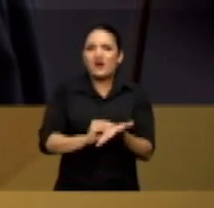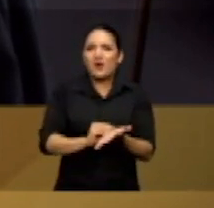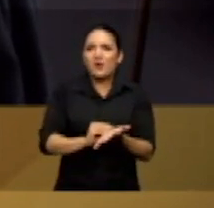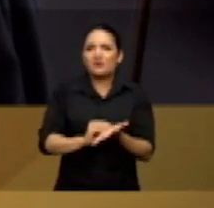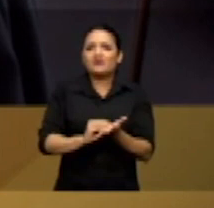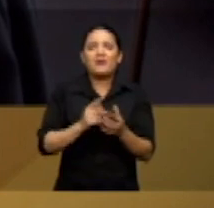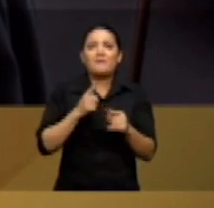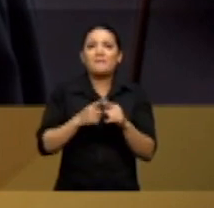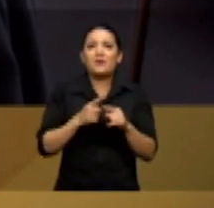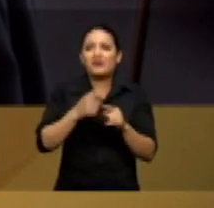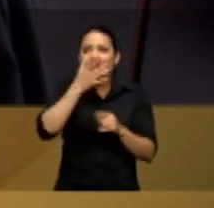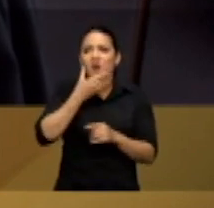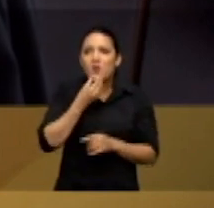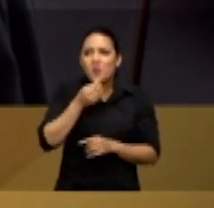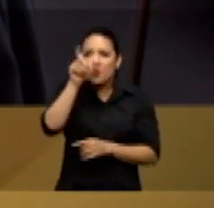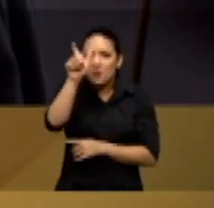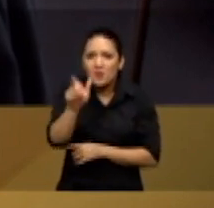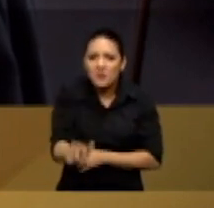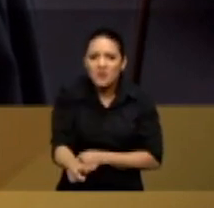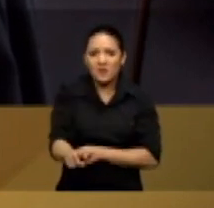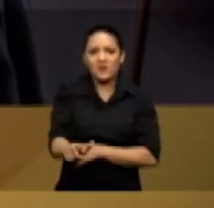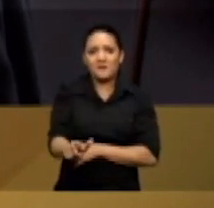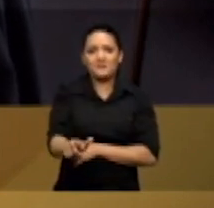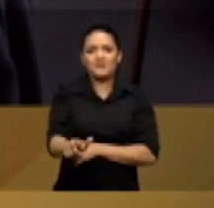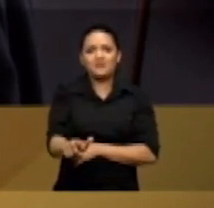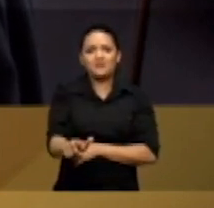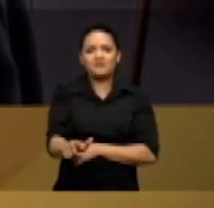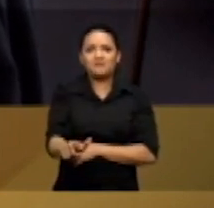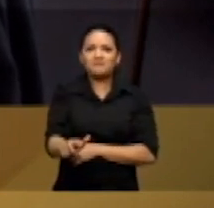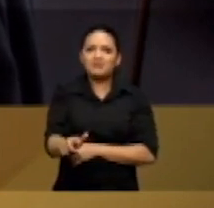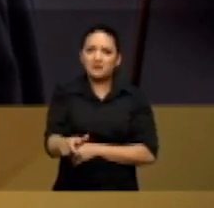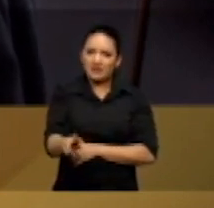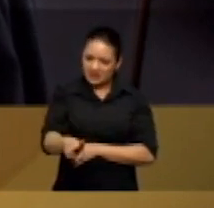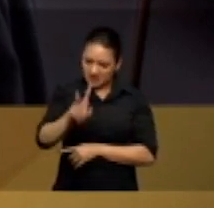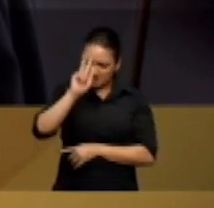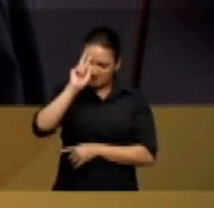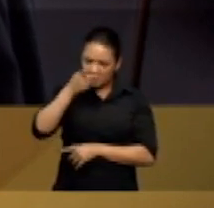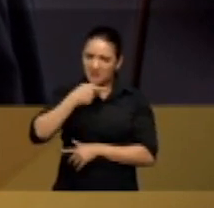que, por serem intensamente eles mesmos,